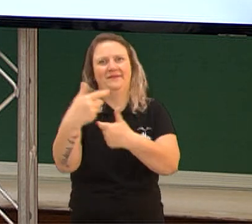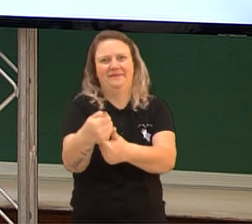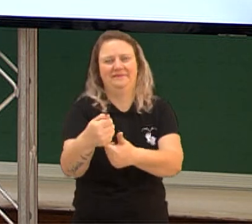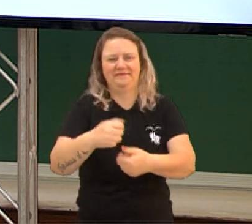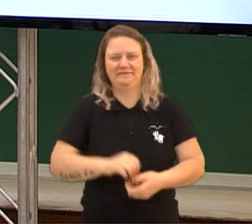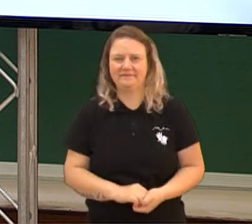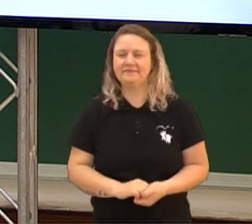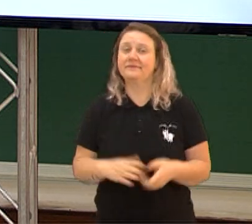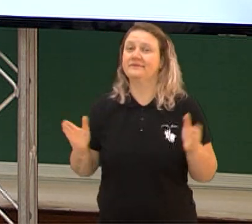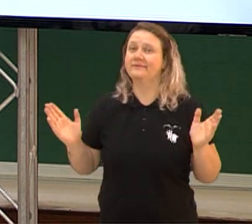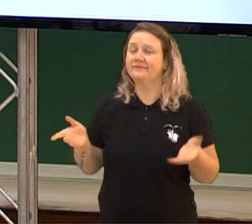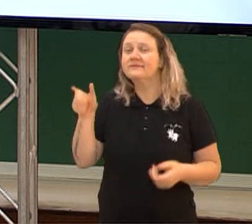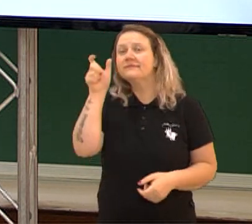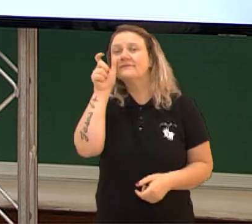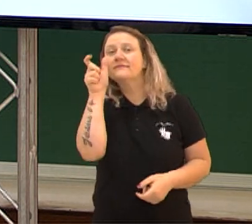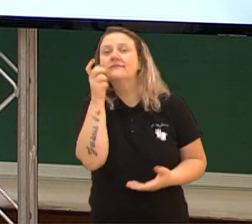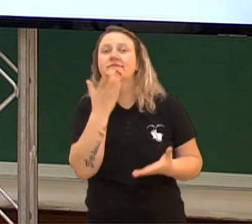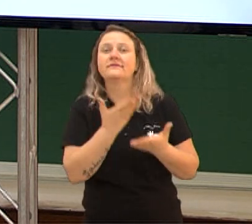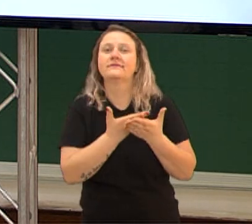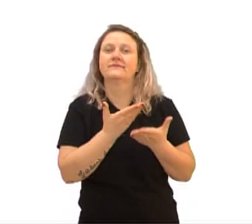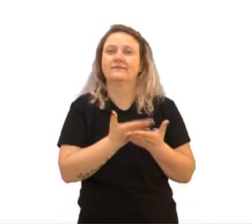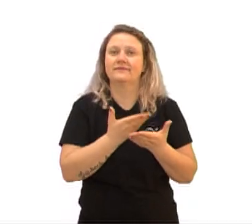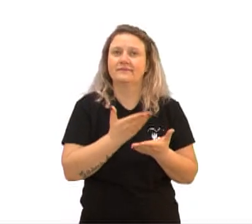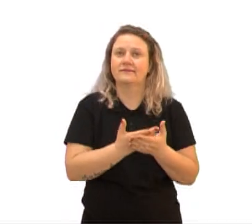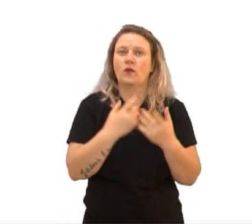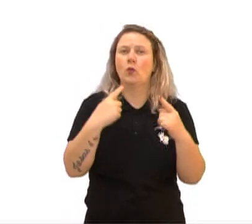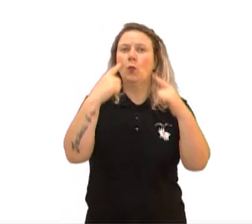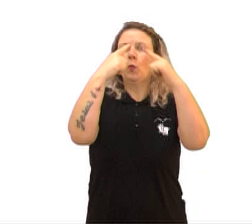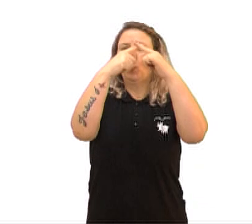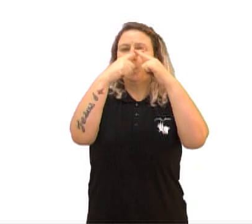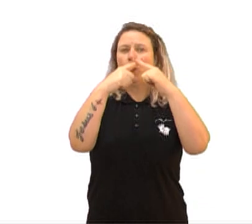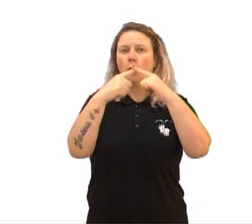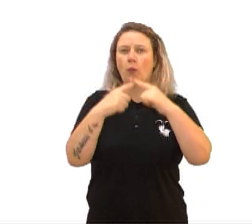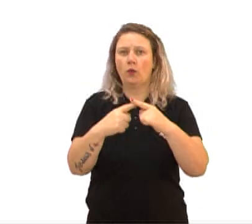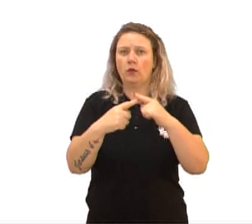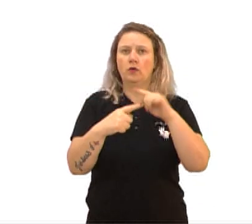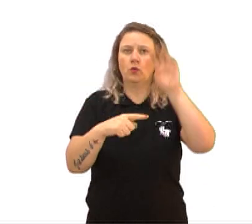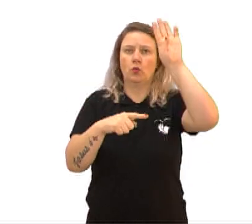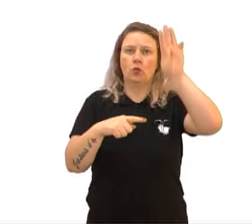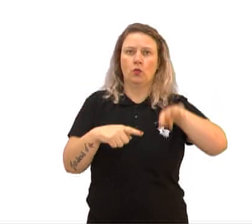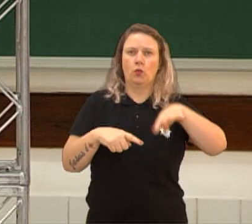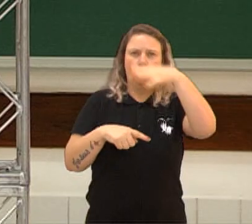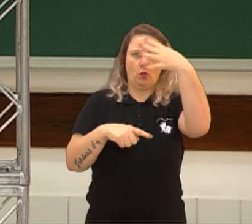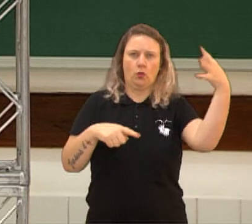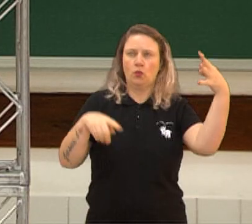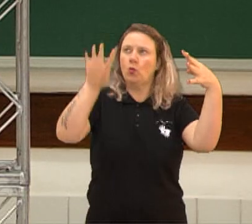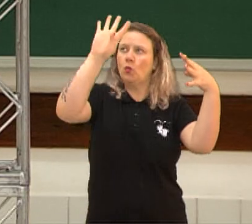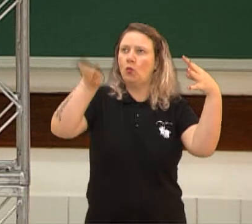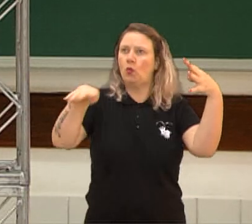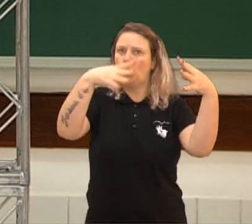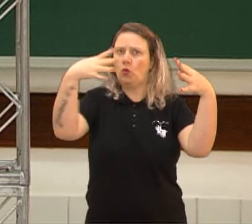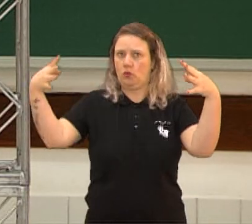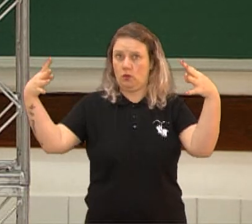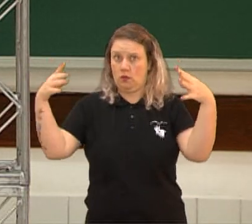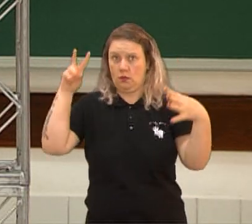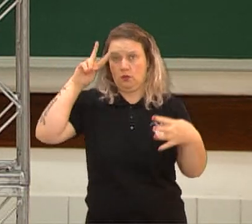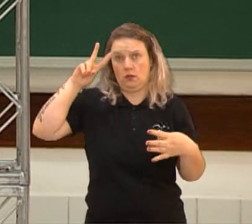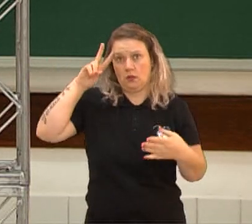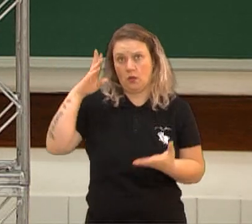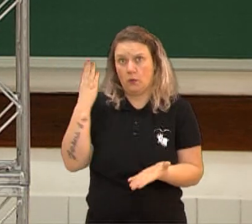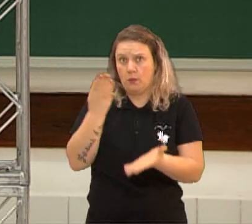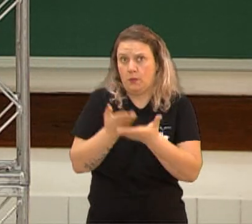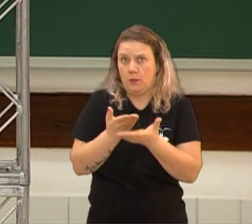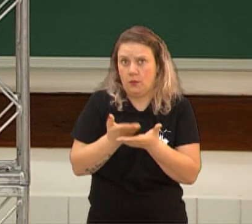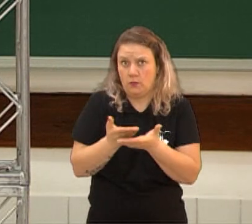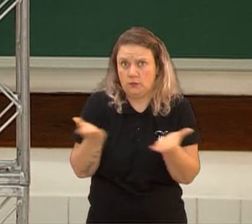bem? O que nós vamos ver na aula de hoje? Multiplicação de matrizes. Lembrando que essa nossa aula é uma aula de